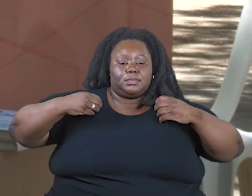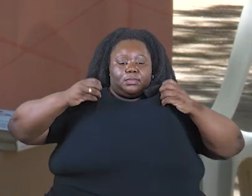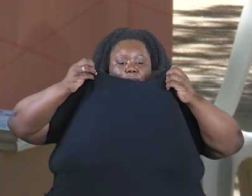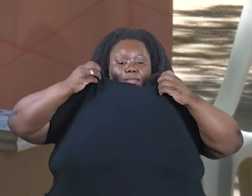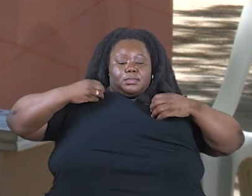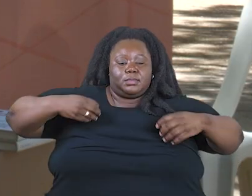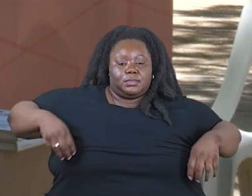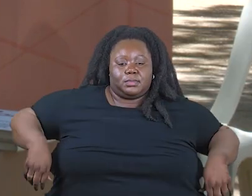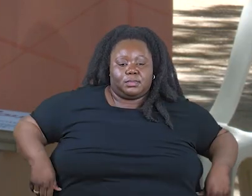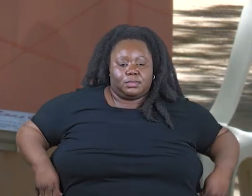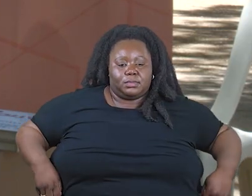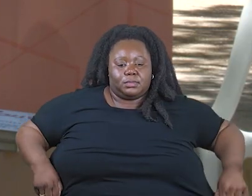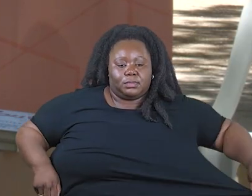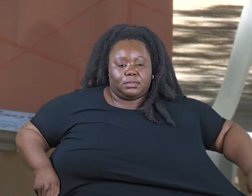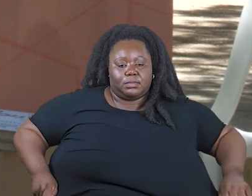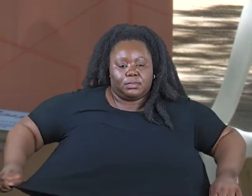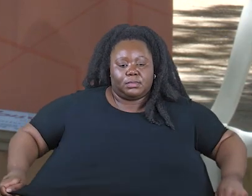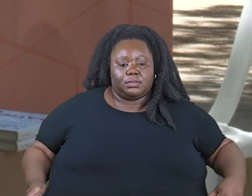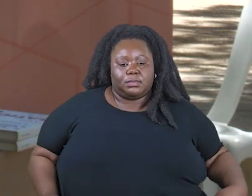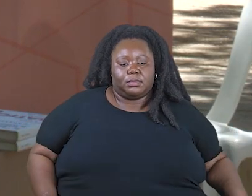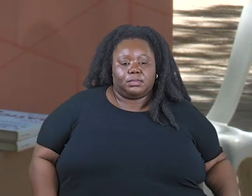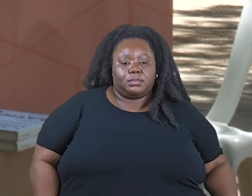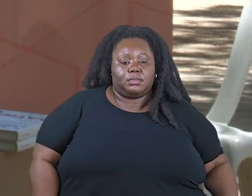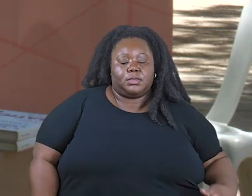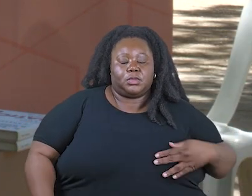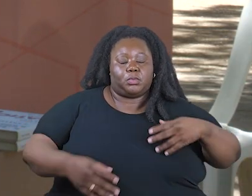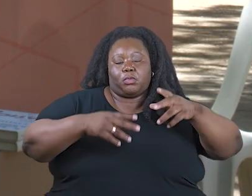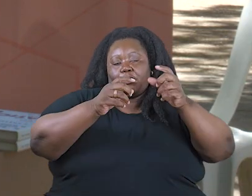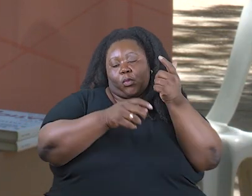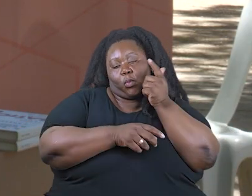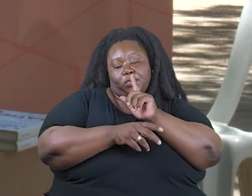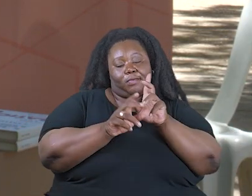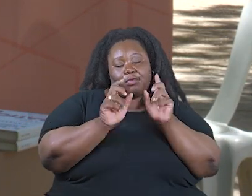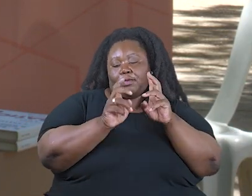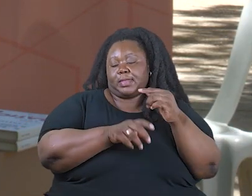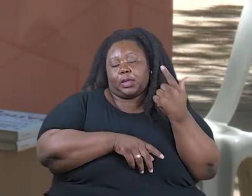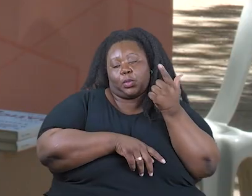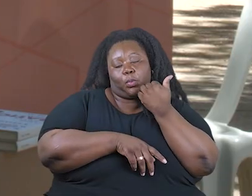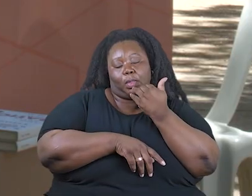Então, quem comprou pagou 1 milhão, agora não consegue vender nem por 100 mil.